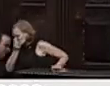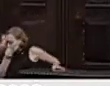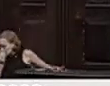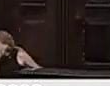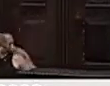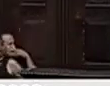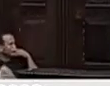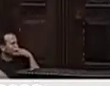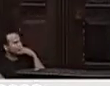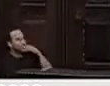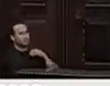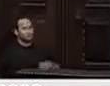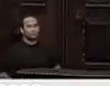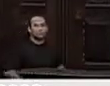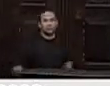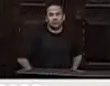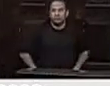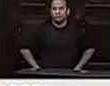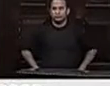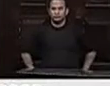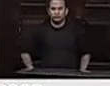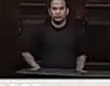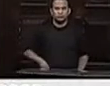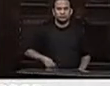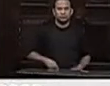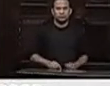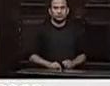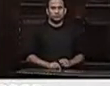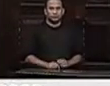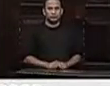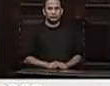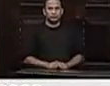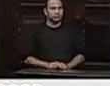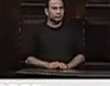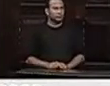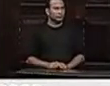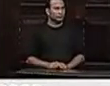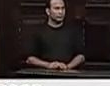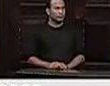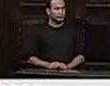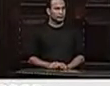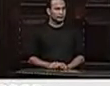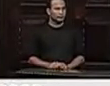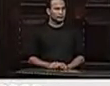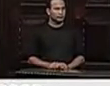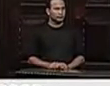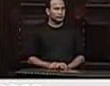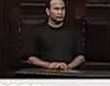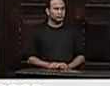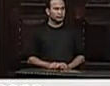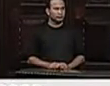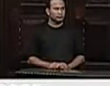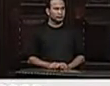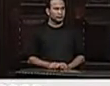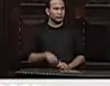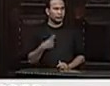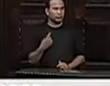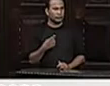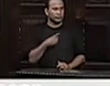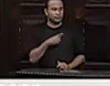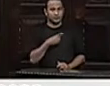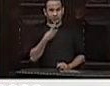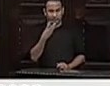público, não há reajuste, não há sequer a reparação salarial dos últimos anos. Nós temos as